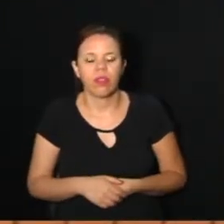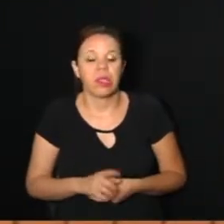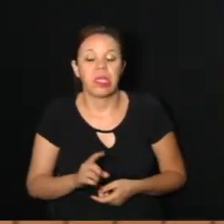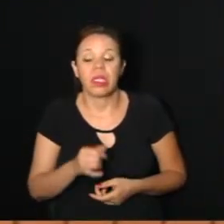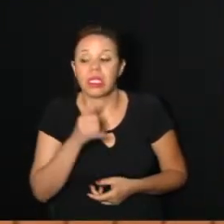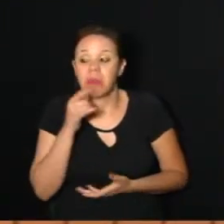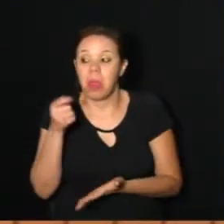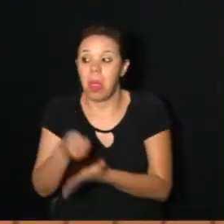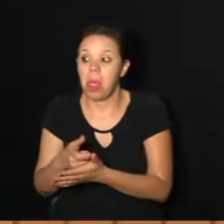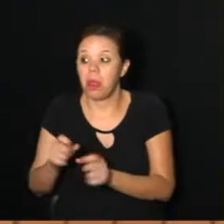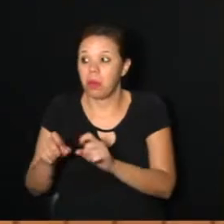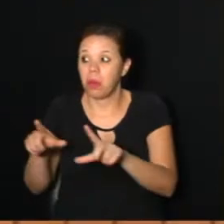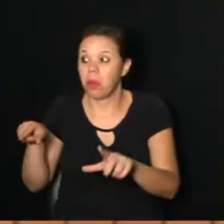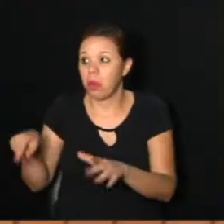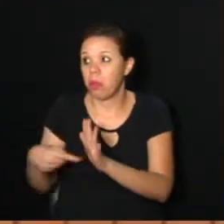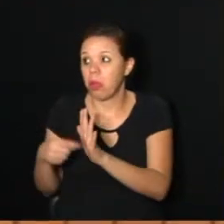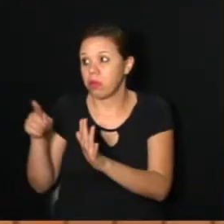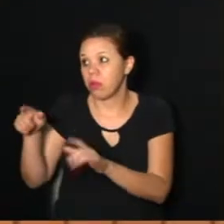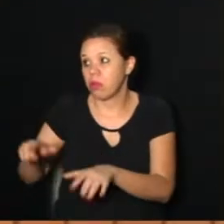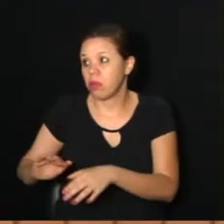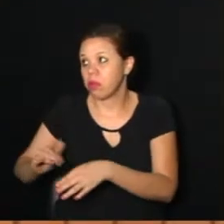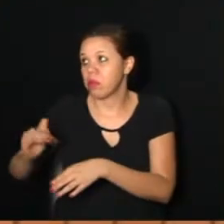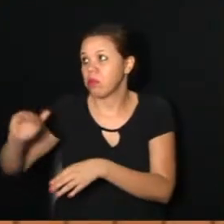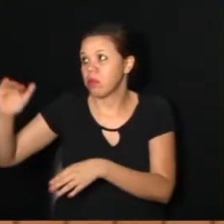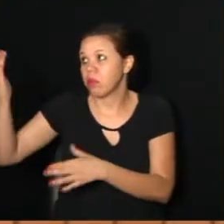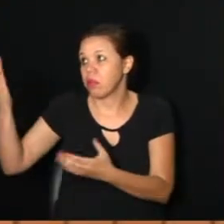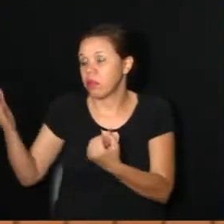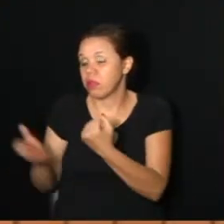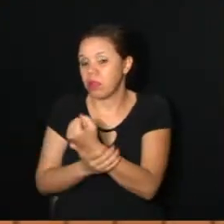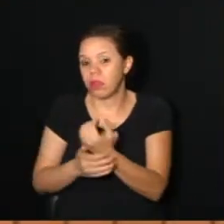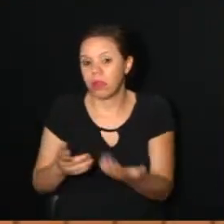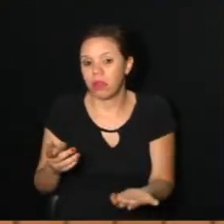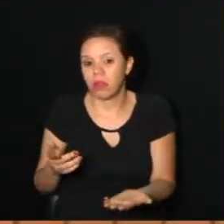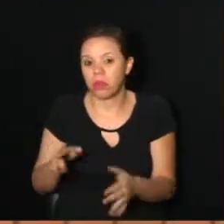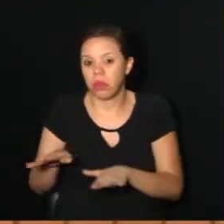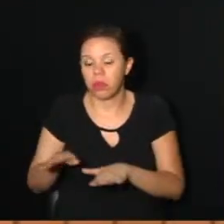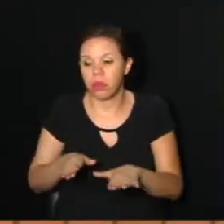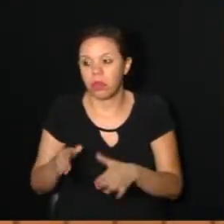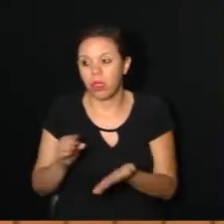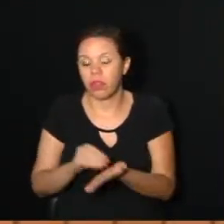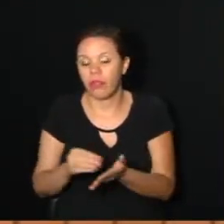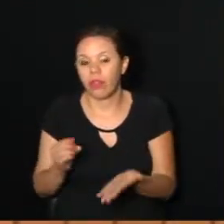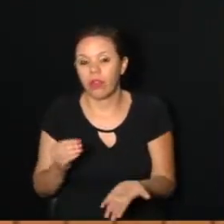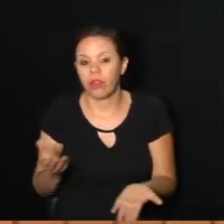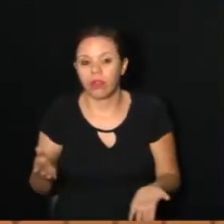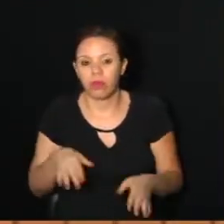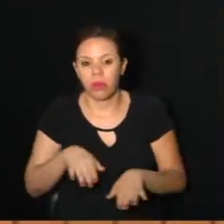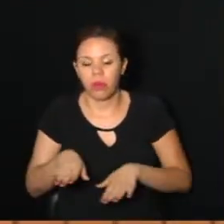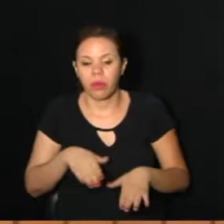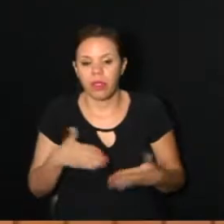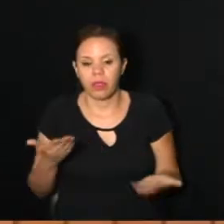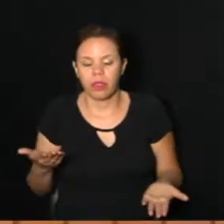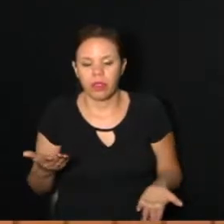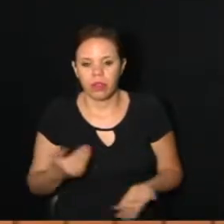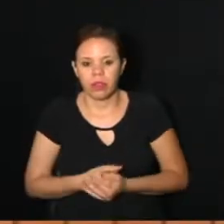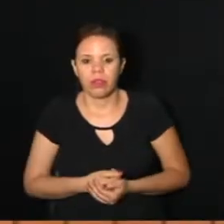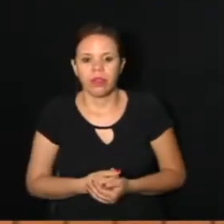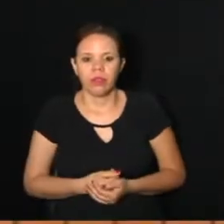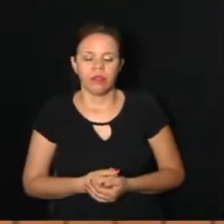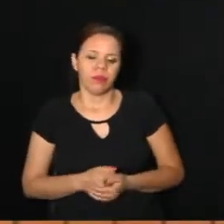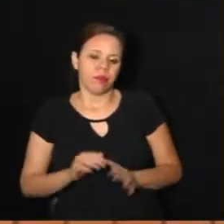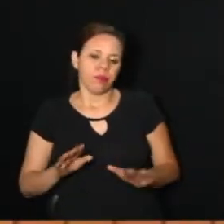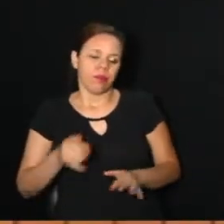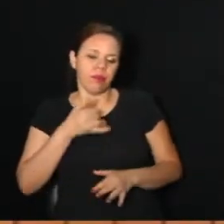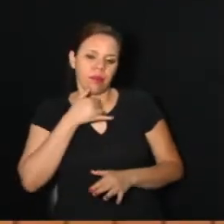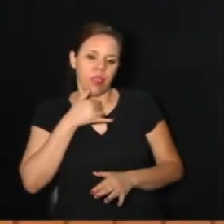se não tiver plaquinha de indicação ali de escada, não sei o que, segurança, a mobilidade não está completa. A gente cria por aqui. Né? Infelizmente, a